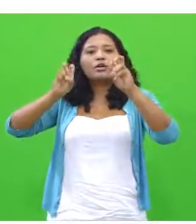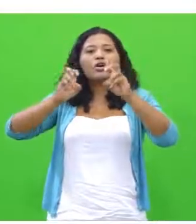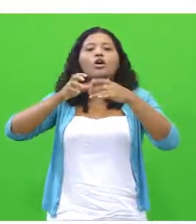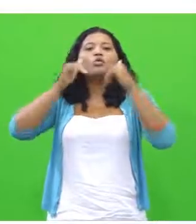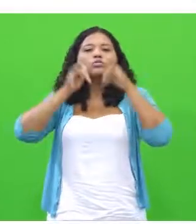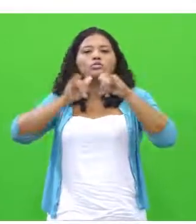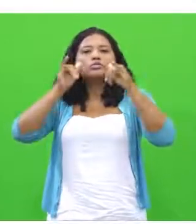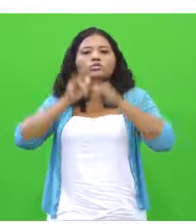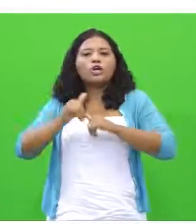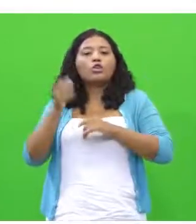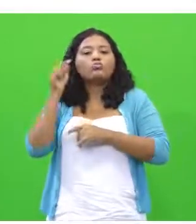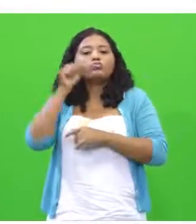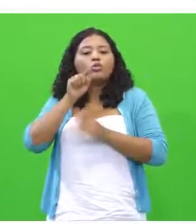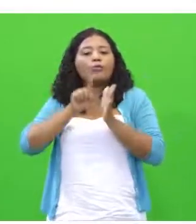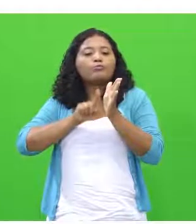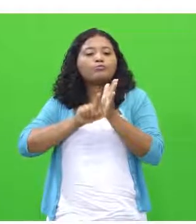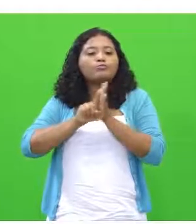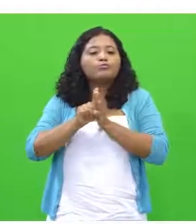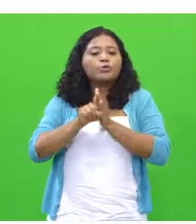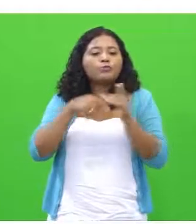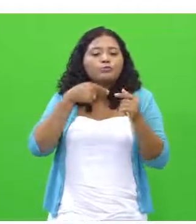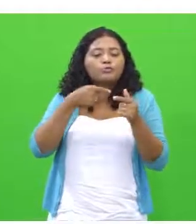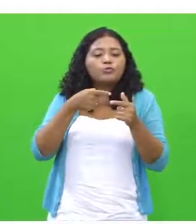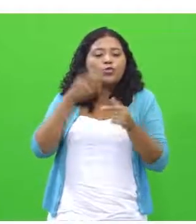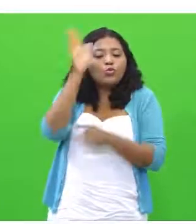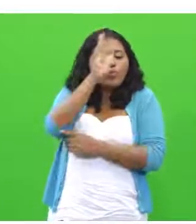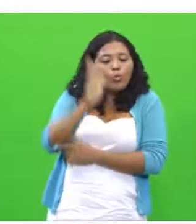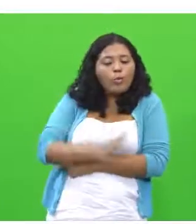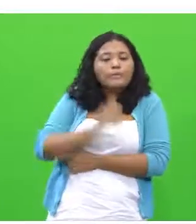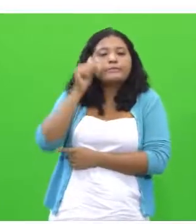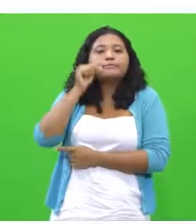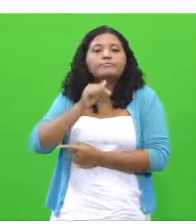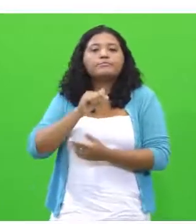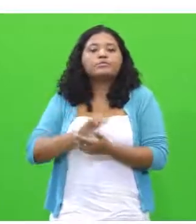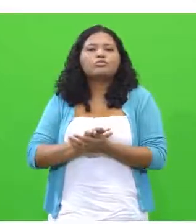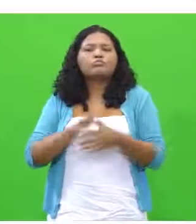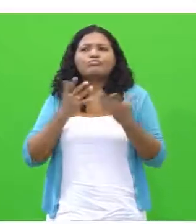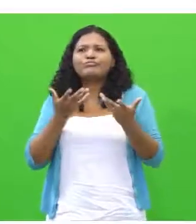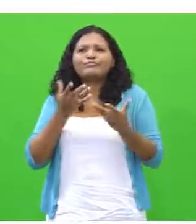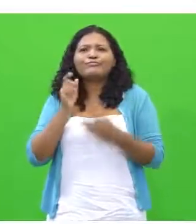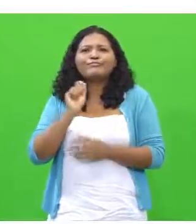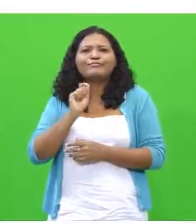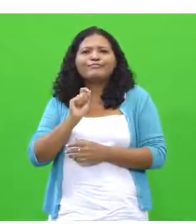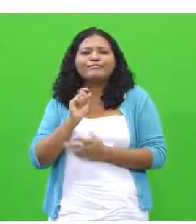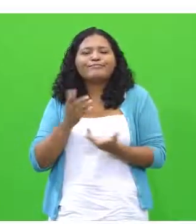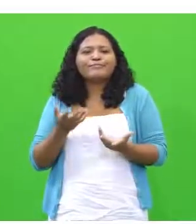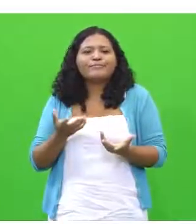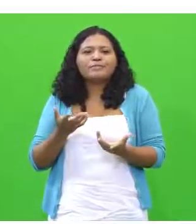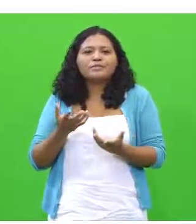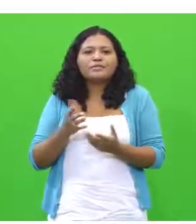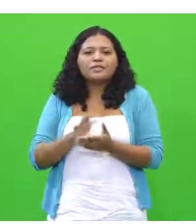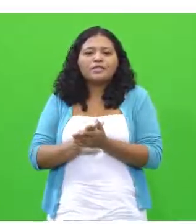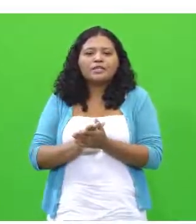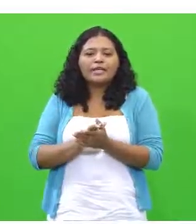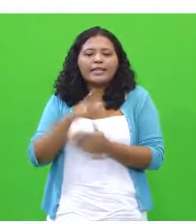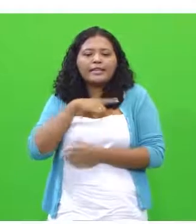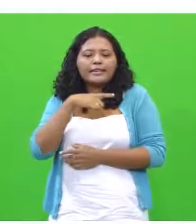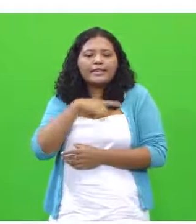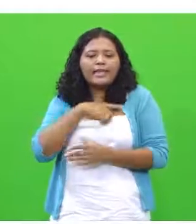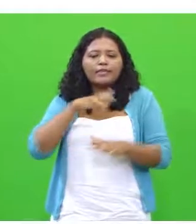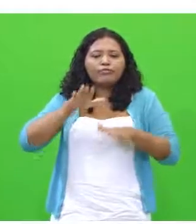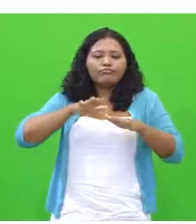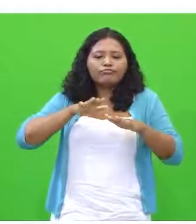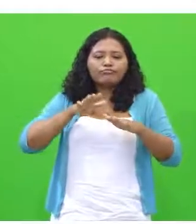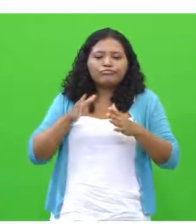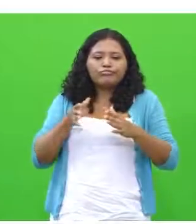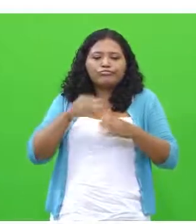infantil em questão no Brasil. O que você acha? Deve existir? Não deve. Deve haver envolvimento de